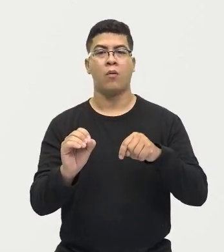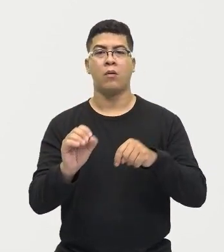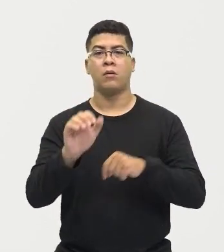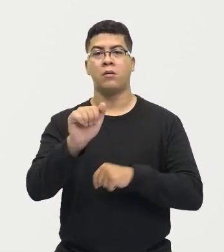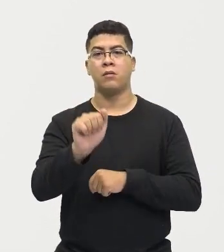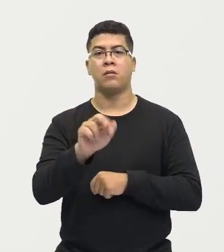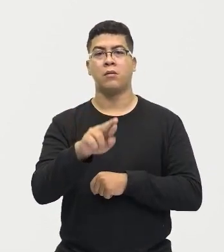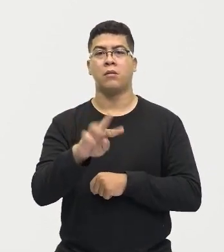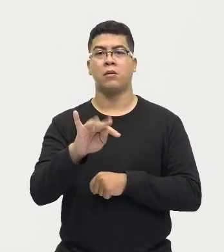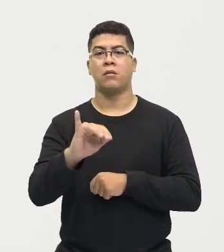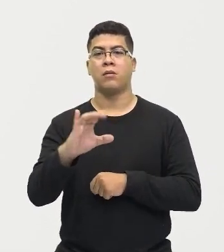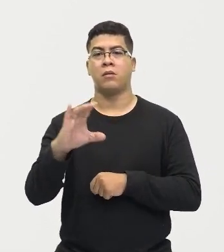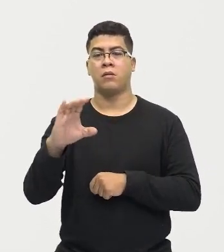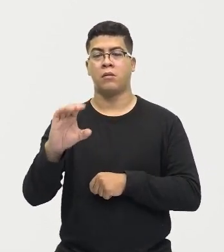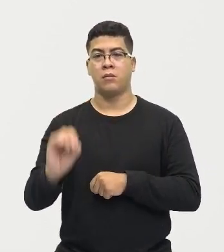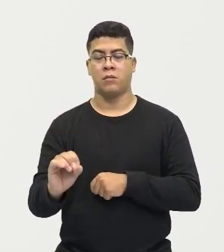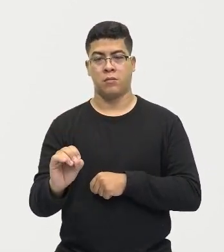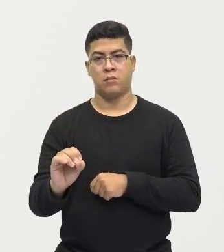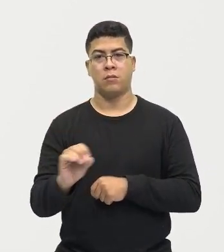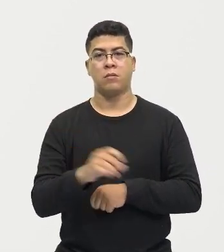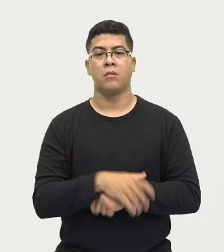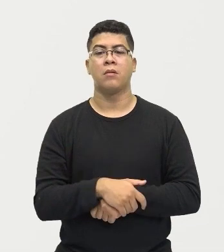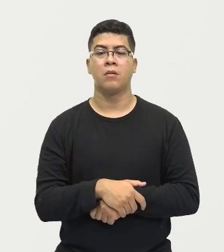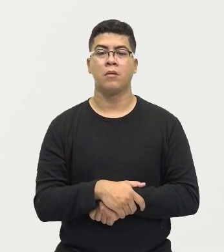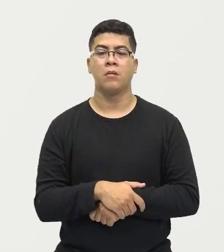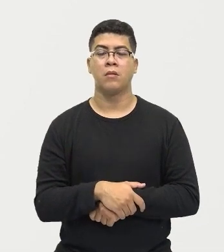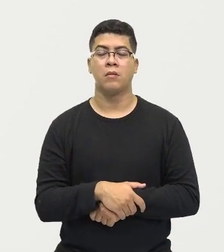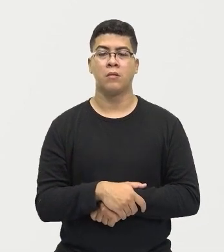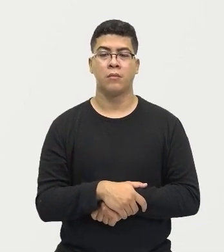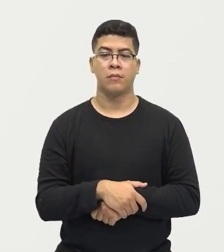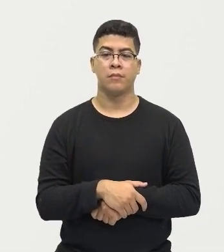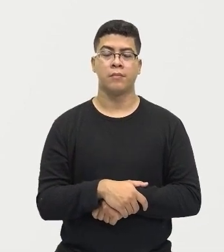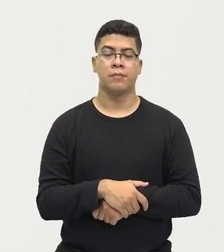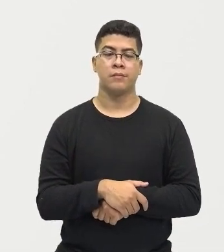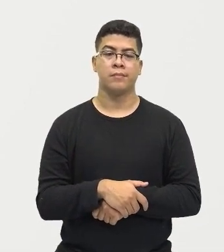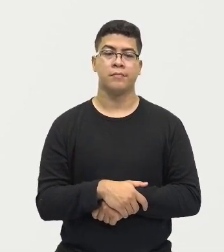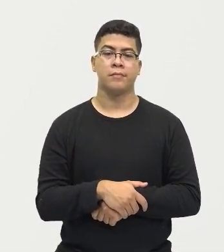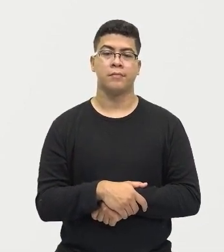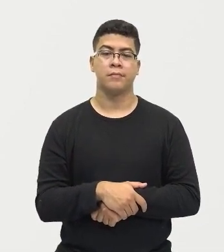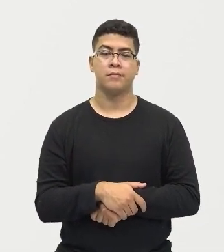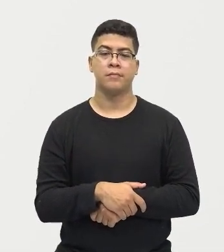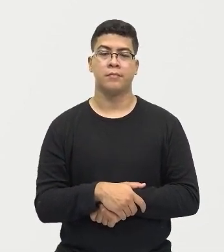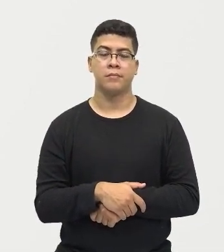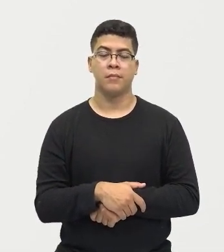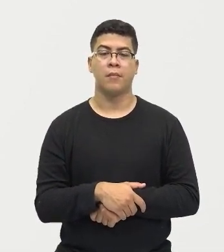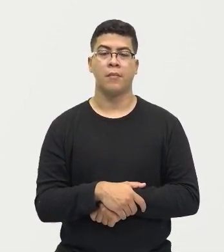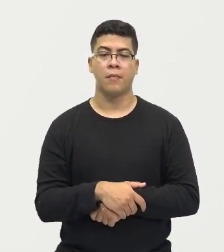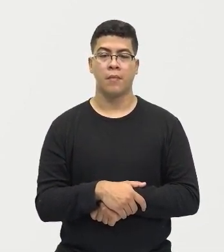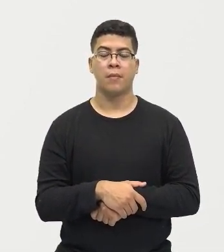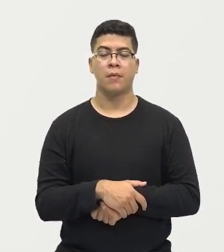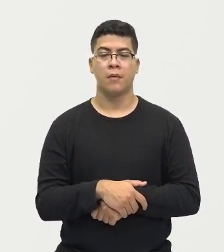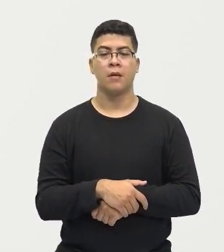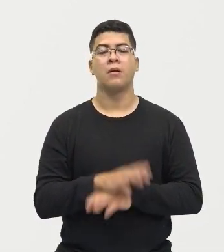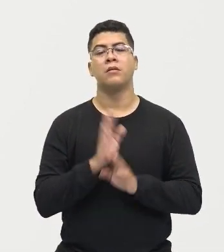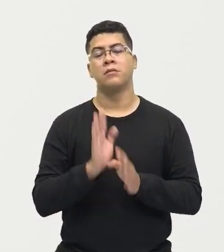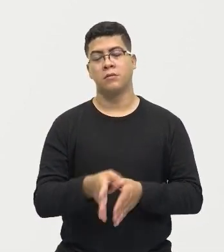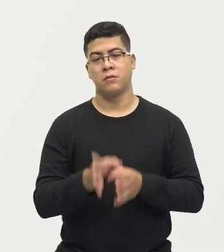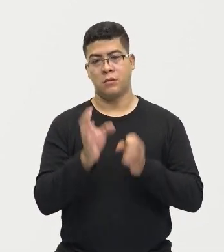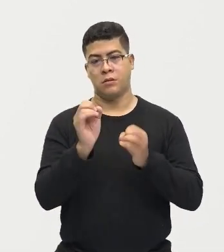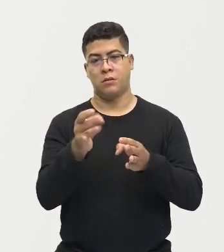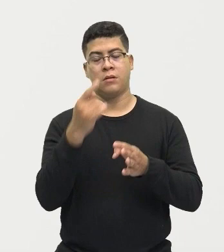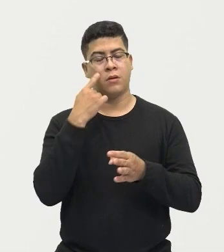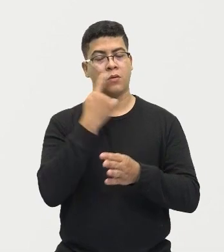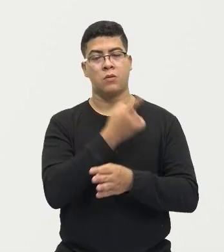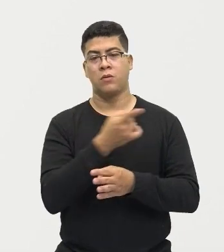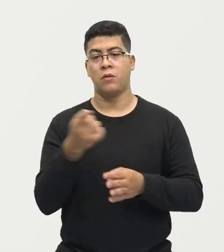atenção. Aqui ele já está indicando quem é o sujeito. É a mesma situação, aquela que eu ensinei para vocês. Olha, você vai fazer aquela